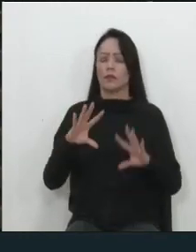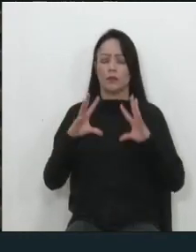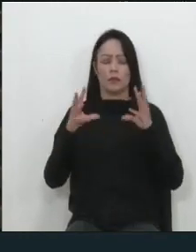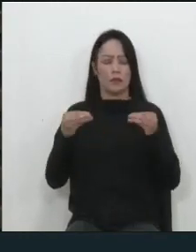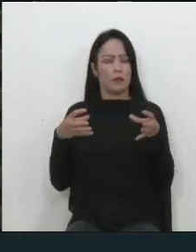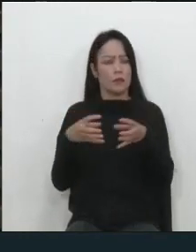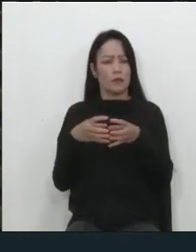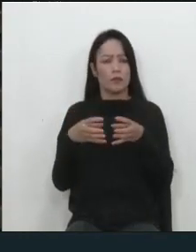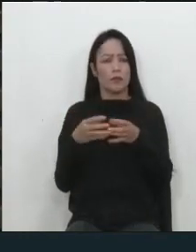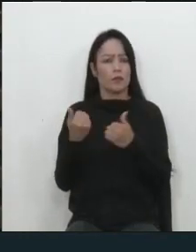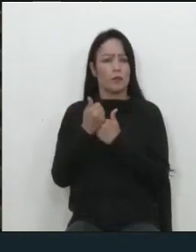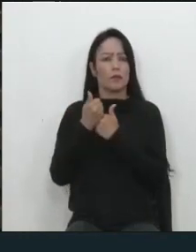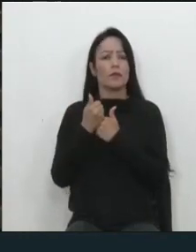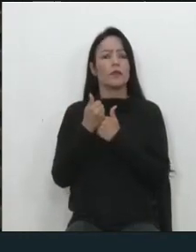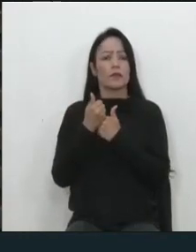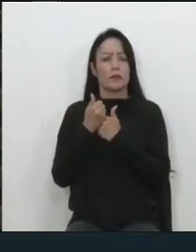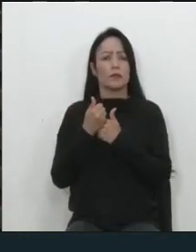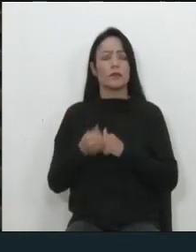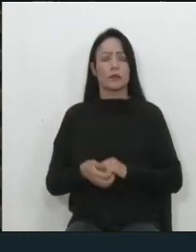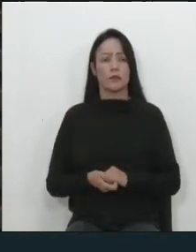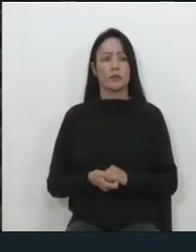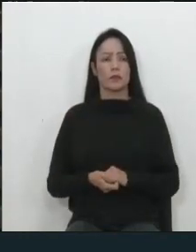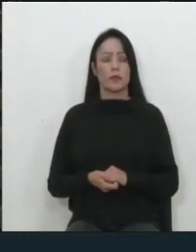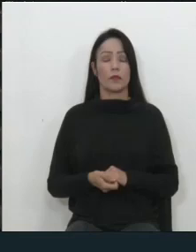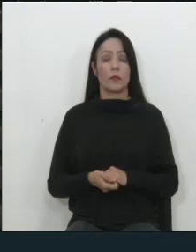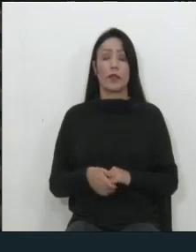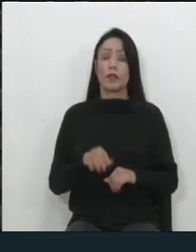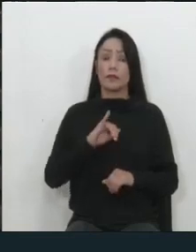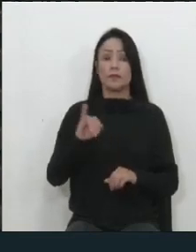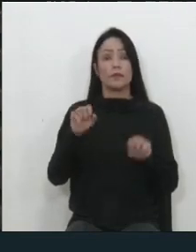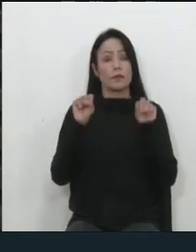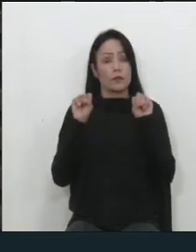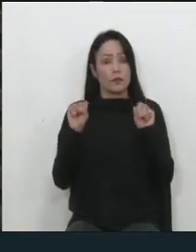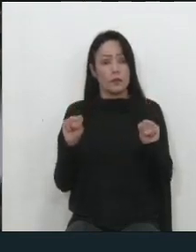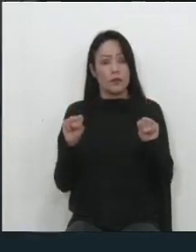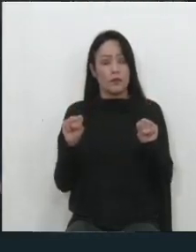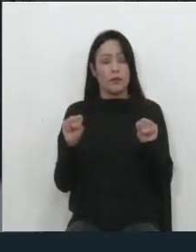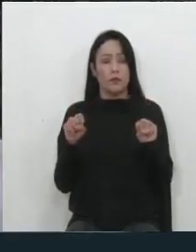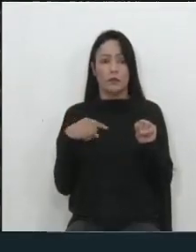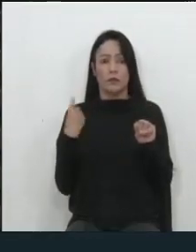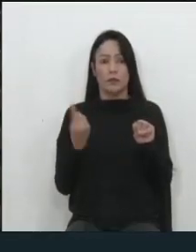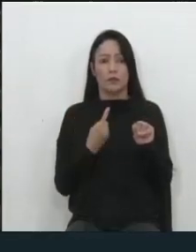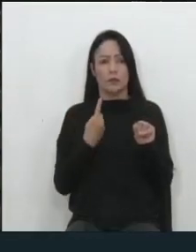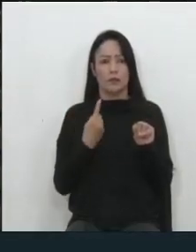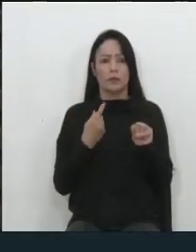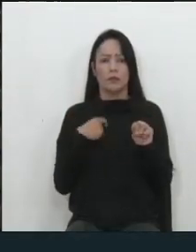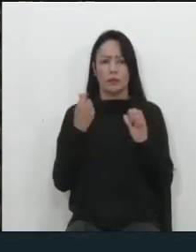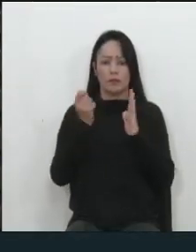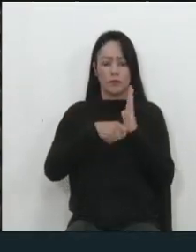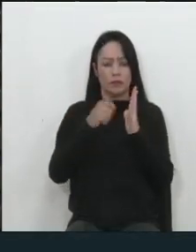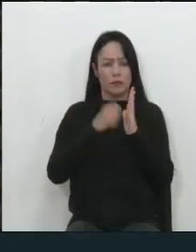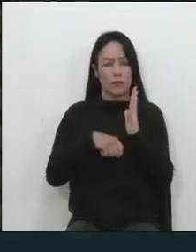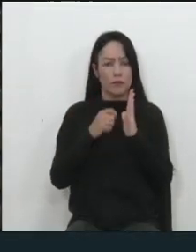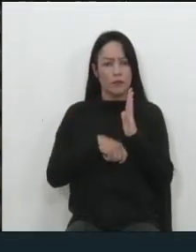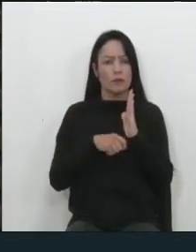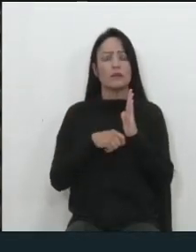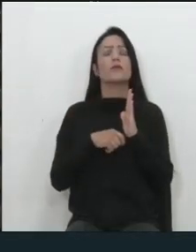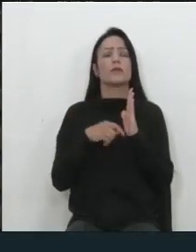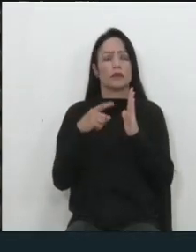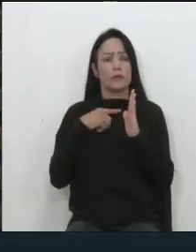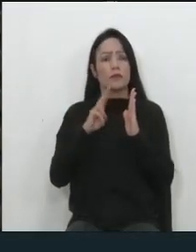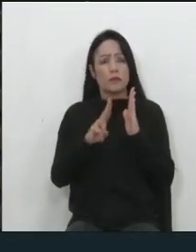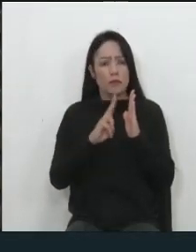base, que se puder nós fazermos um abaixo-assinado em